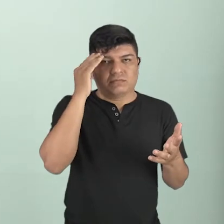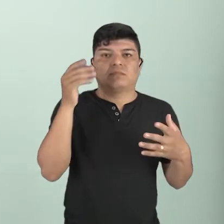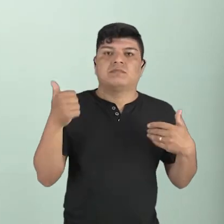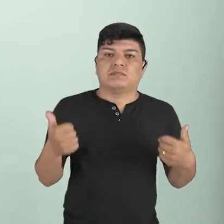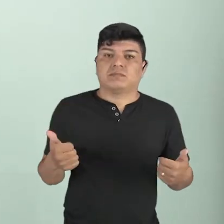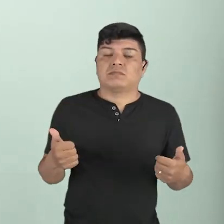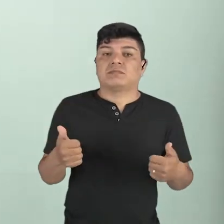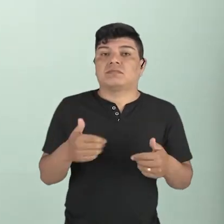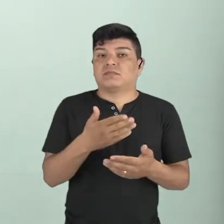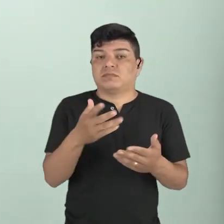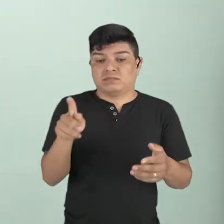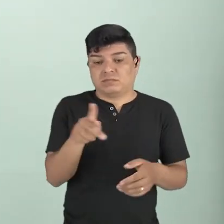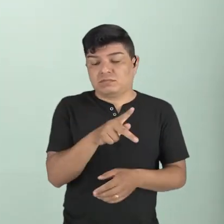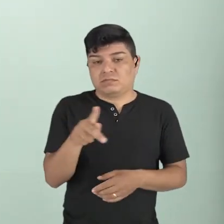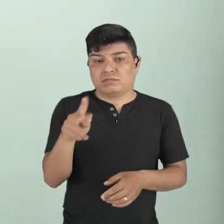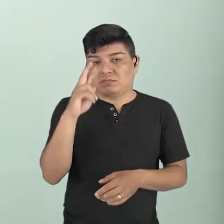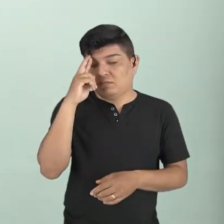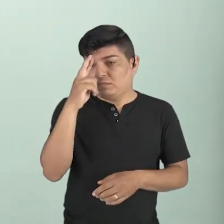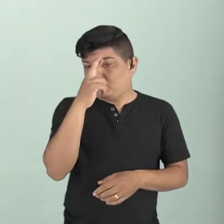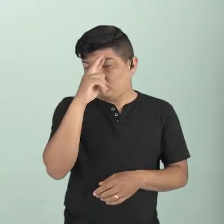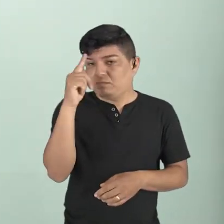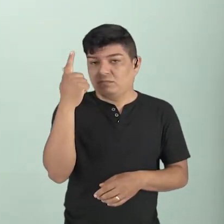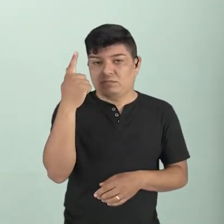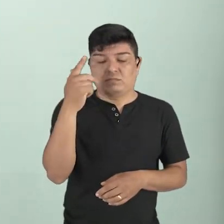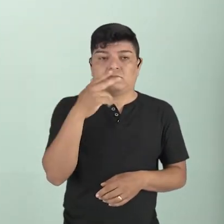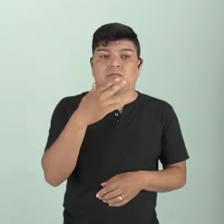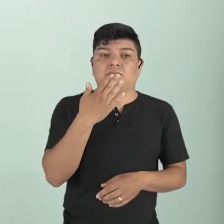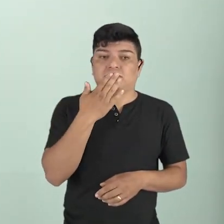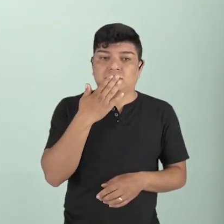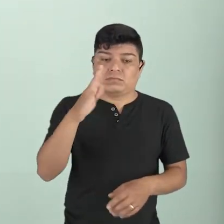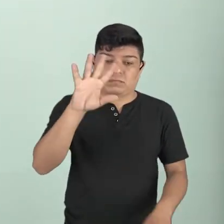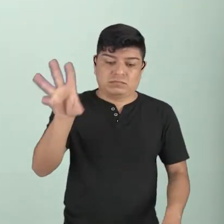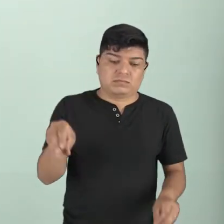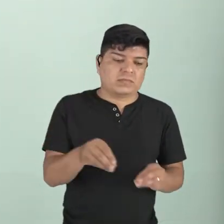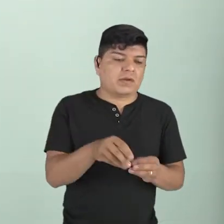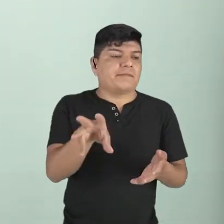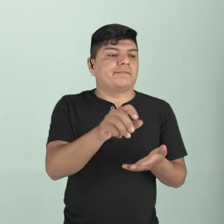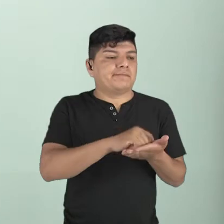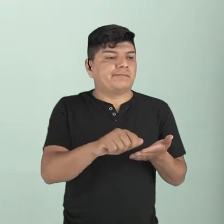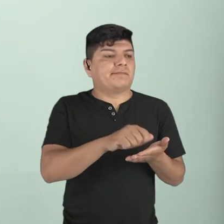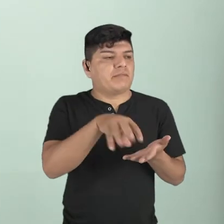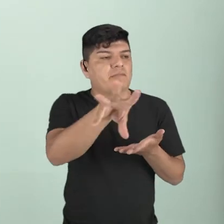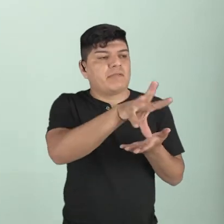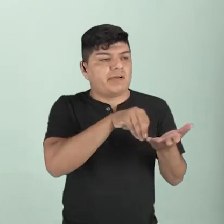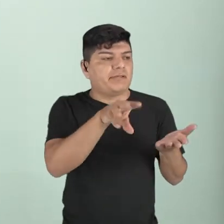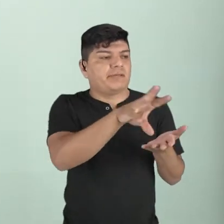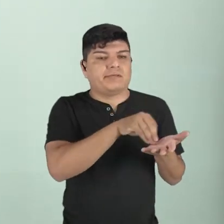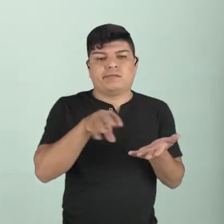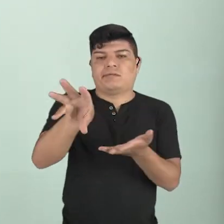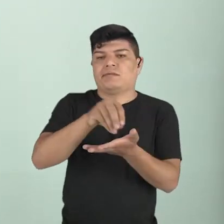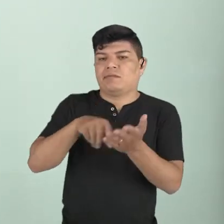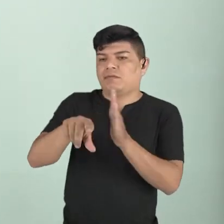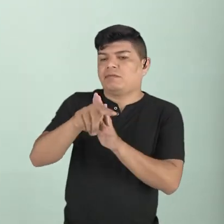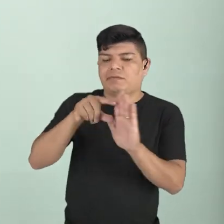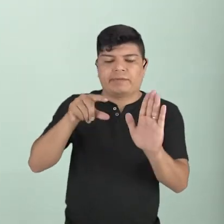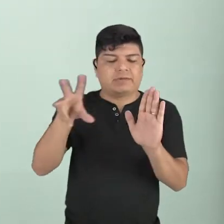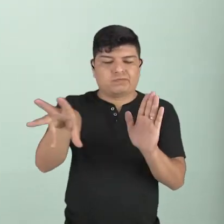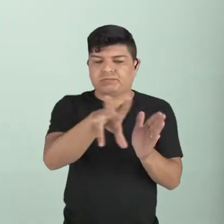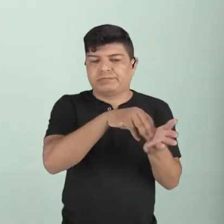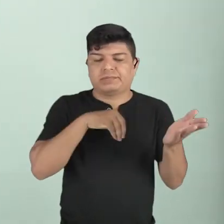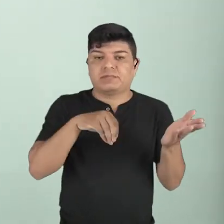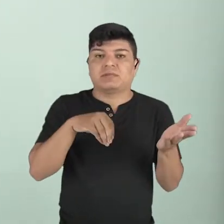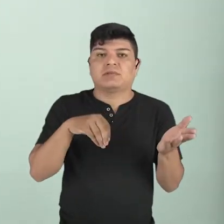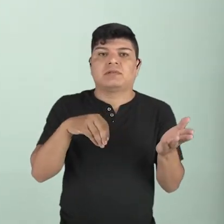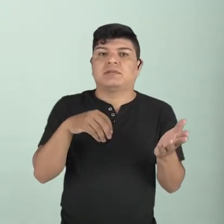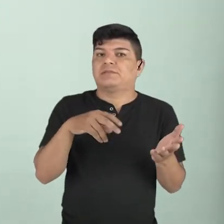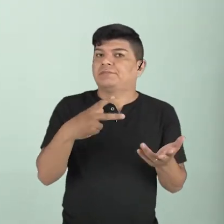às vezes, quando o professor lá de História e Geografia pedia para você fazer um resumo, você só ia lá e copiava. Eu vou copiar isso desse parágrafo, isso desse parágrafo, isso desse